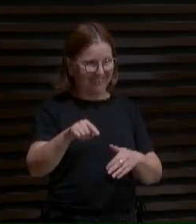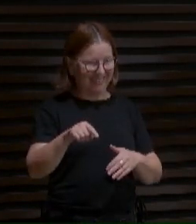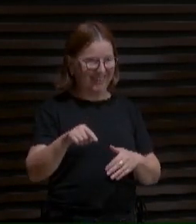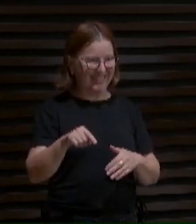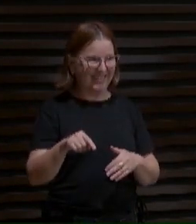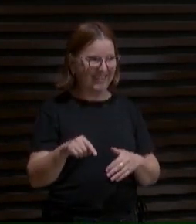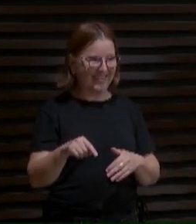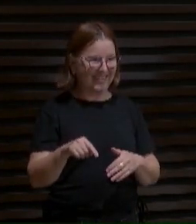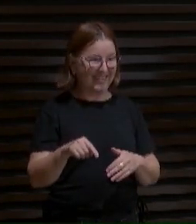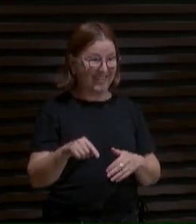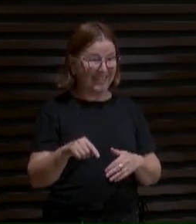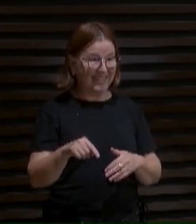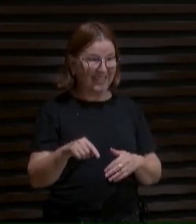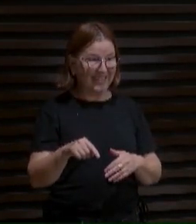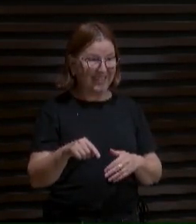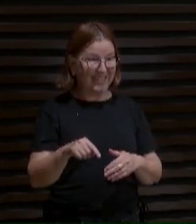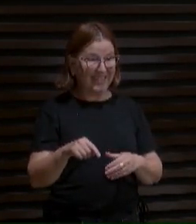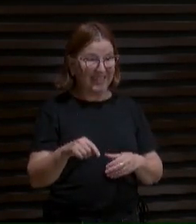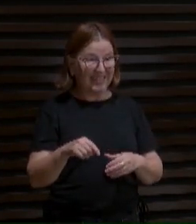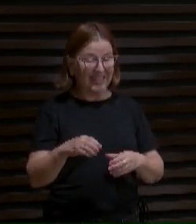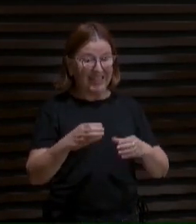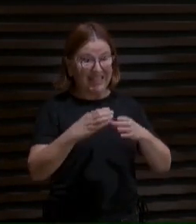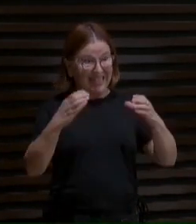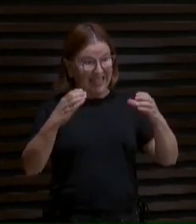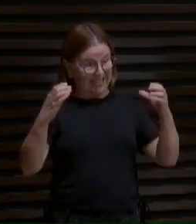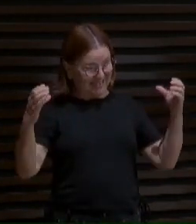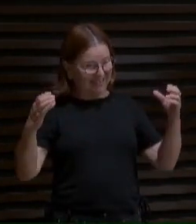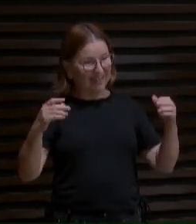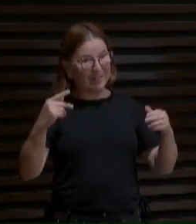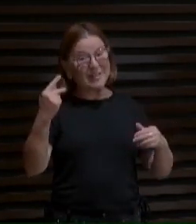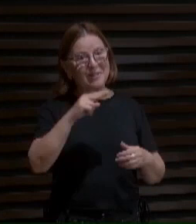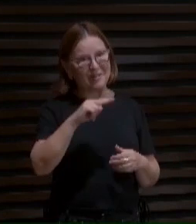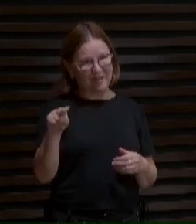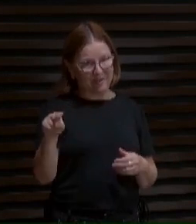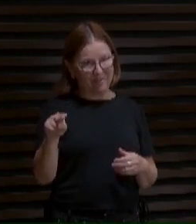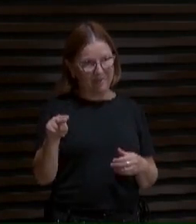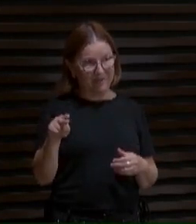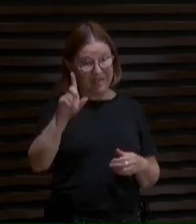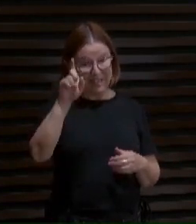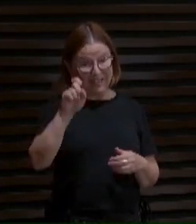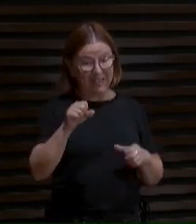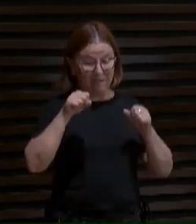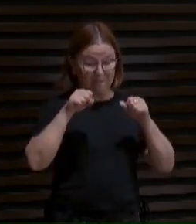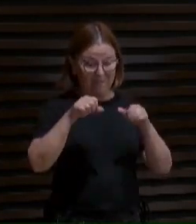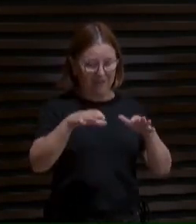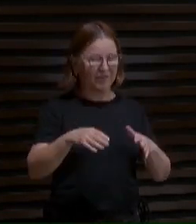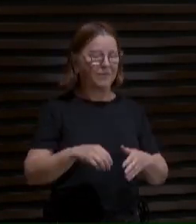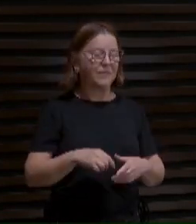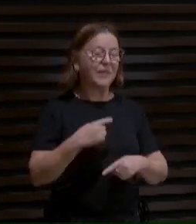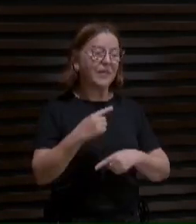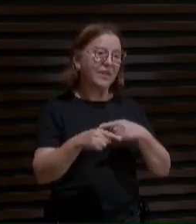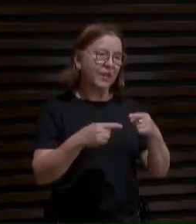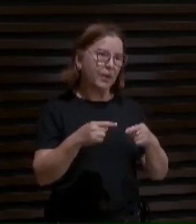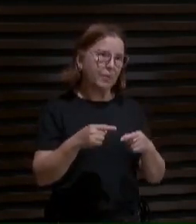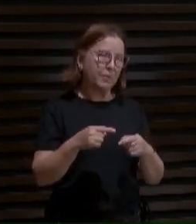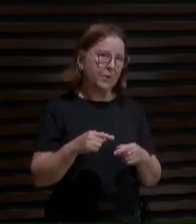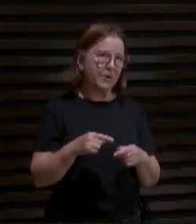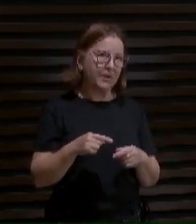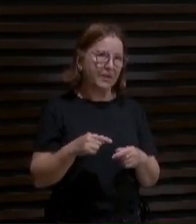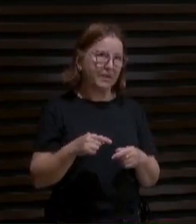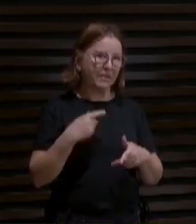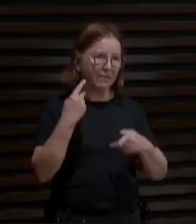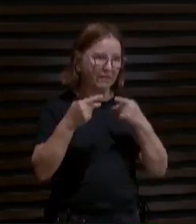te engrandecerei o nome. Se tu uma bênção. Depois ele vai dizer, e em ti